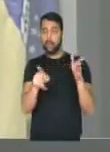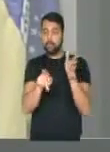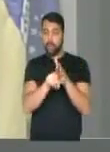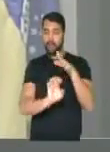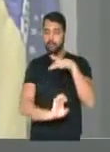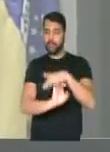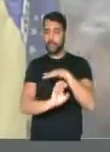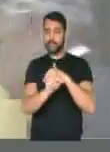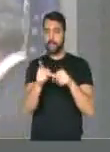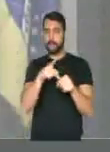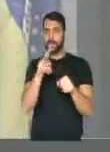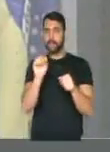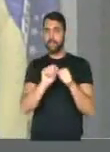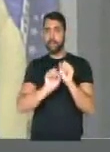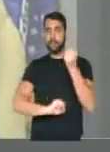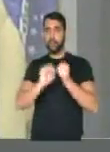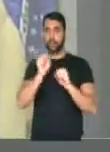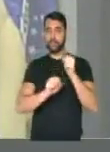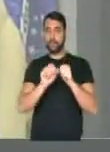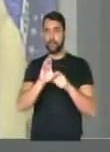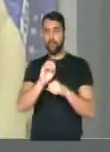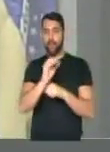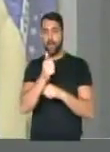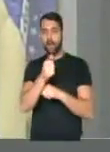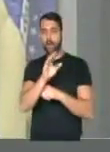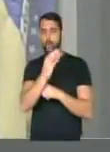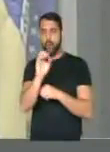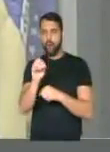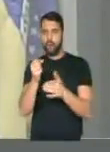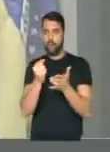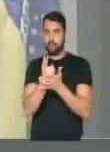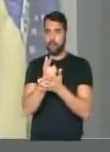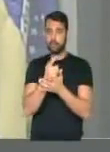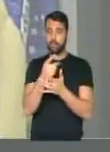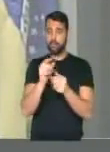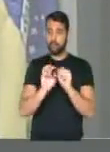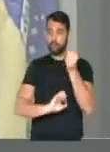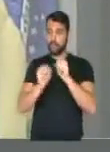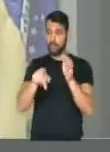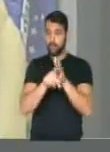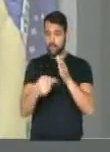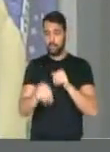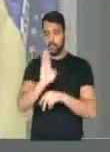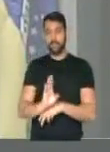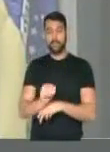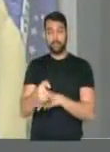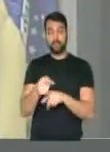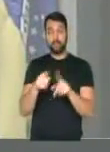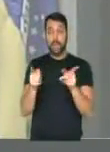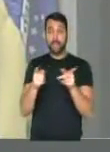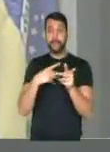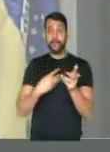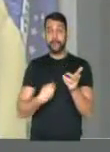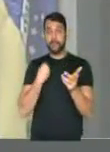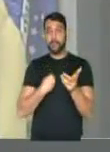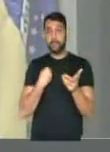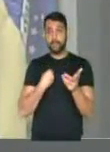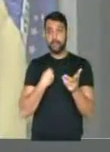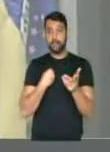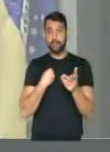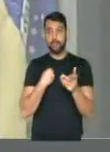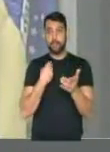própria Petrobras poderia estar fazendo isso diretamente, importando este álcool. E aí existe